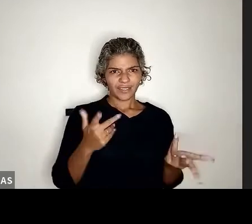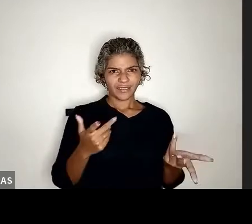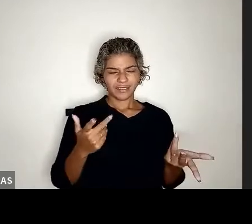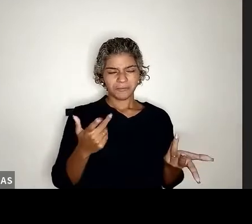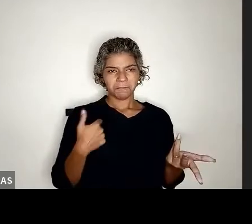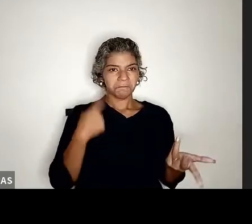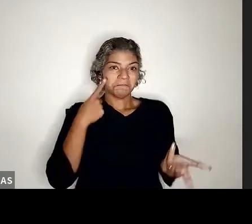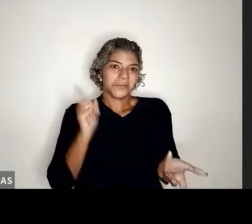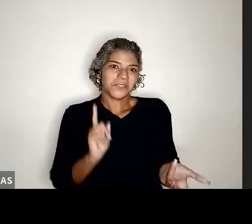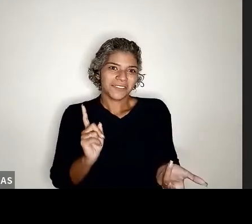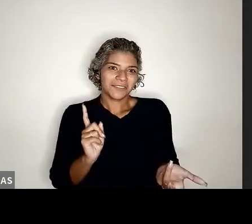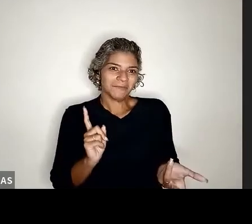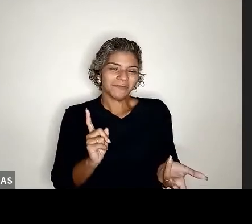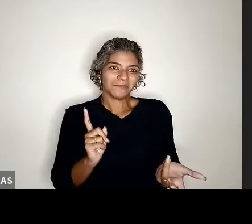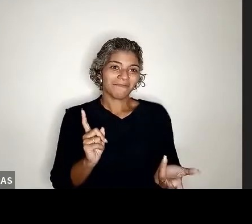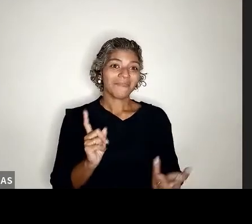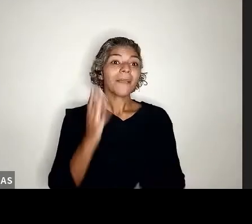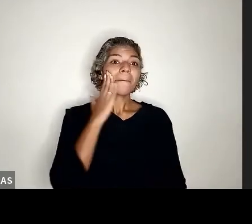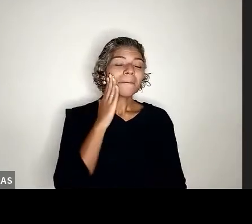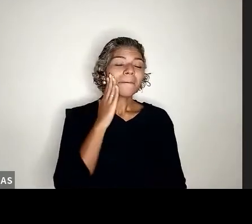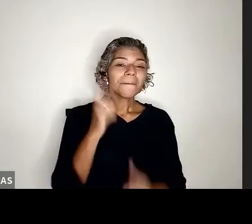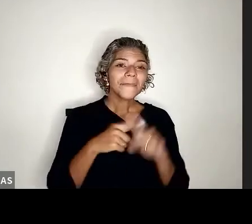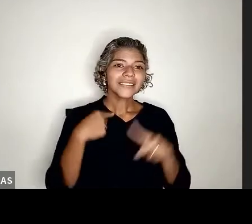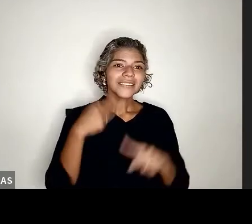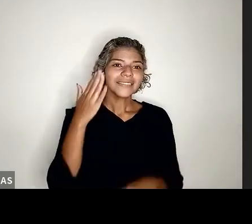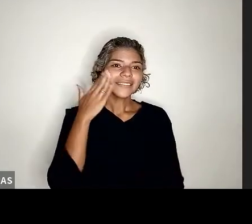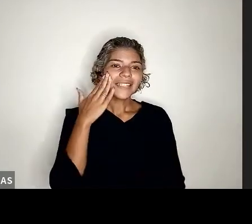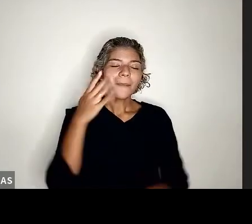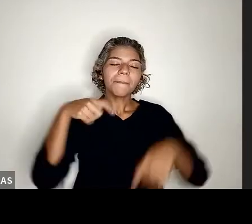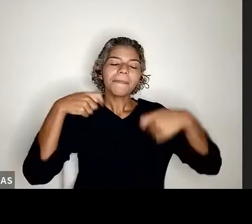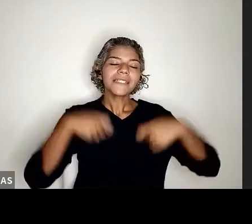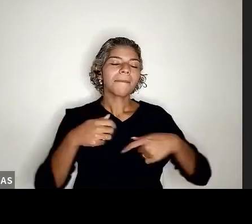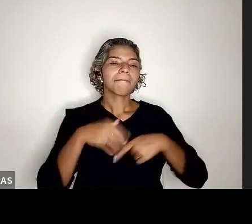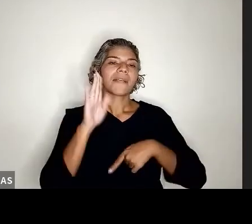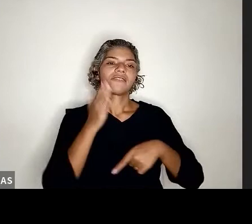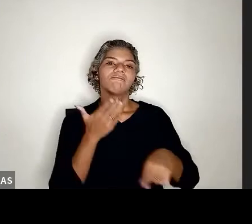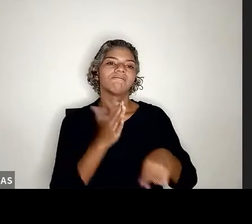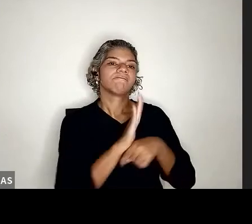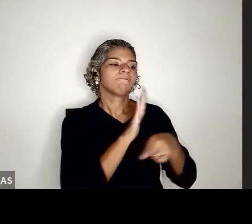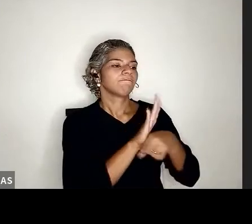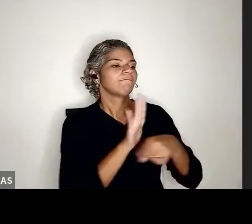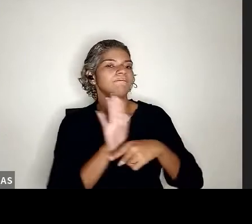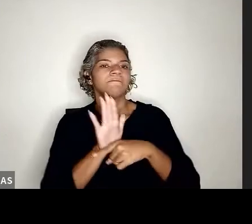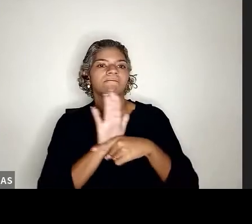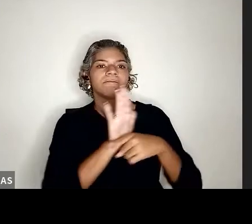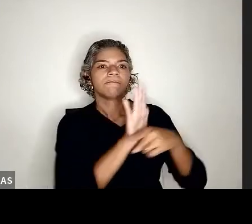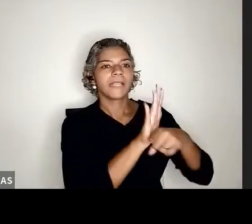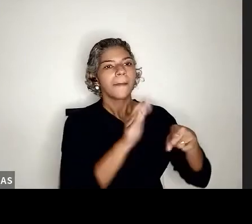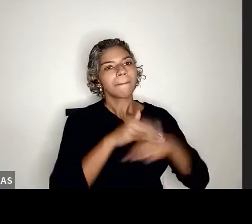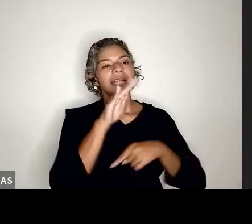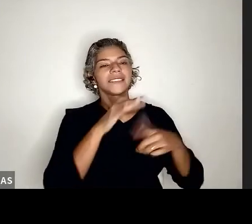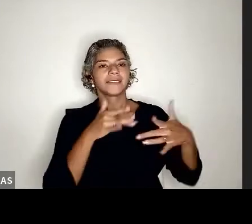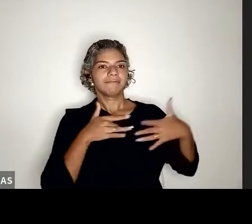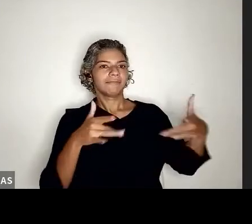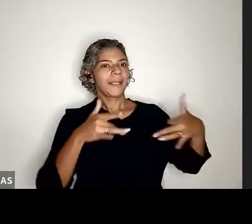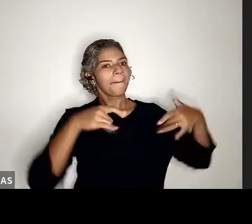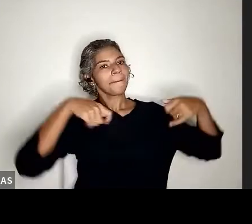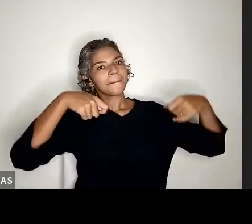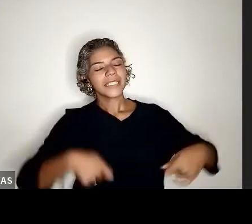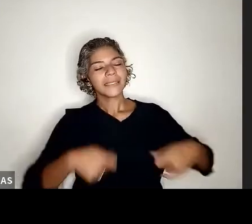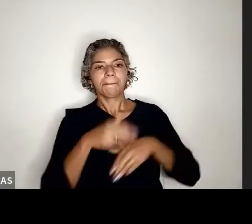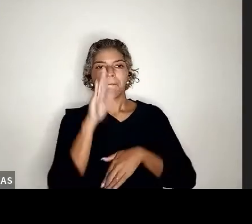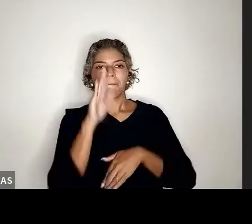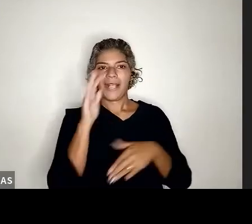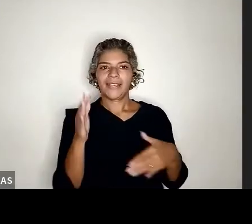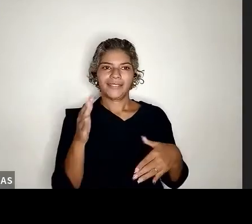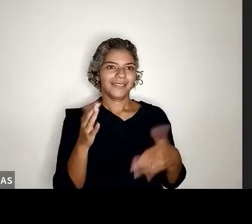sei que ela tem que necessariamente ser muito mais colaborativa. Ela tem necessariamente que ser muito mais solidária. Ela tem que necessariamente ter